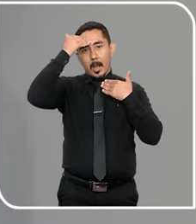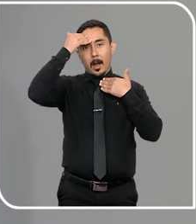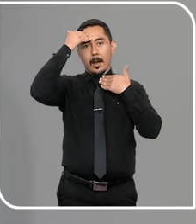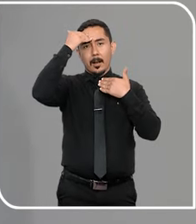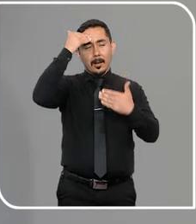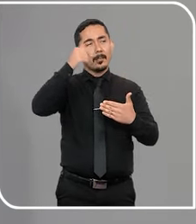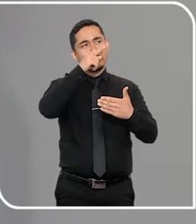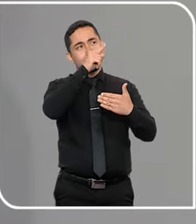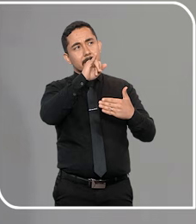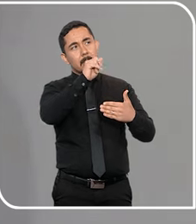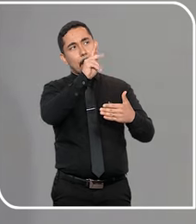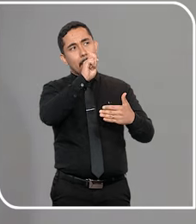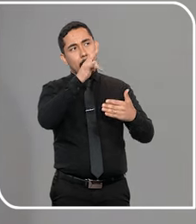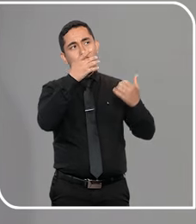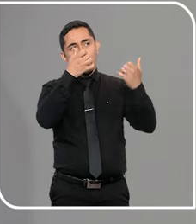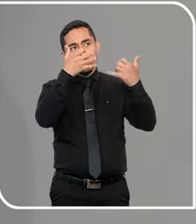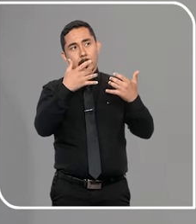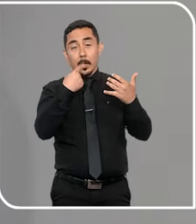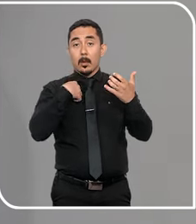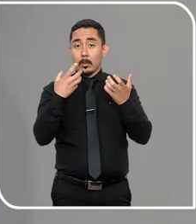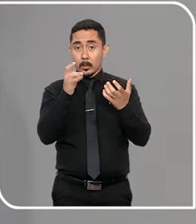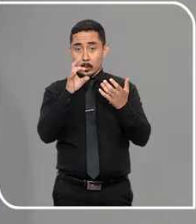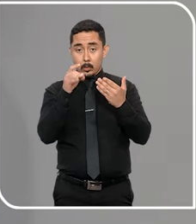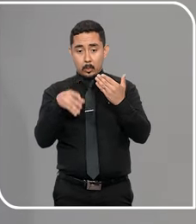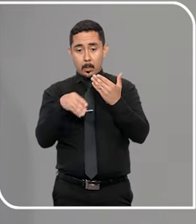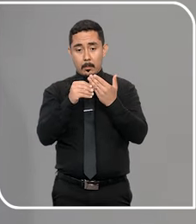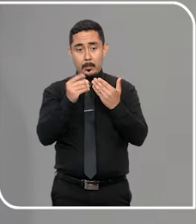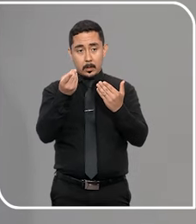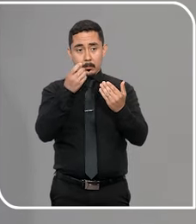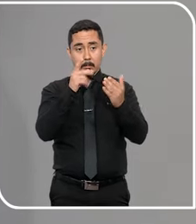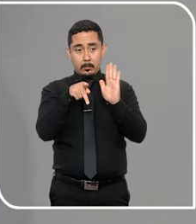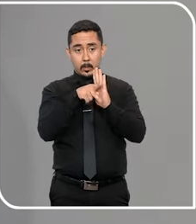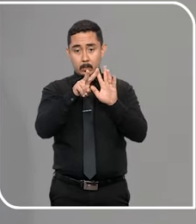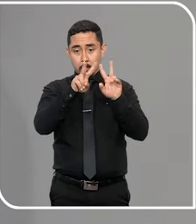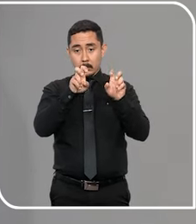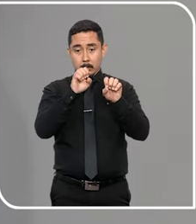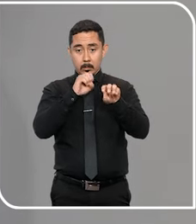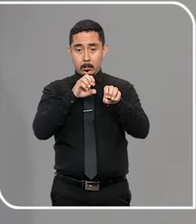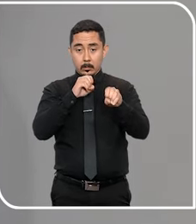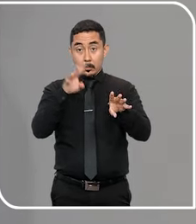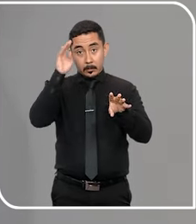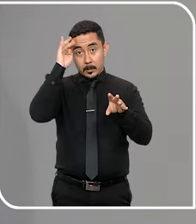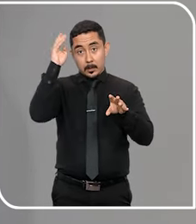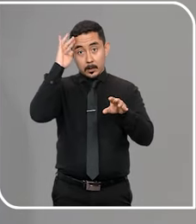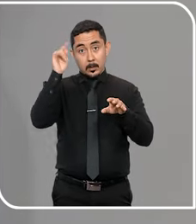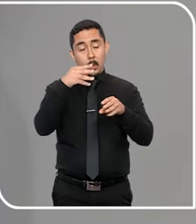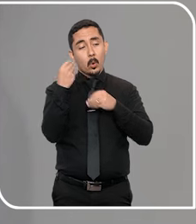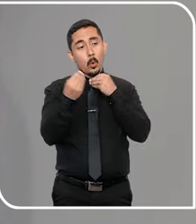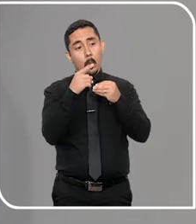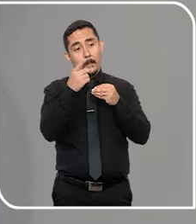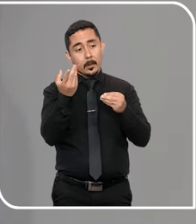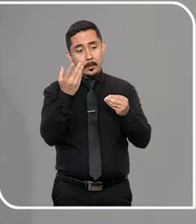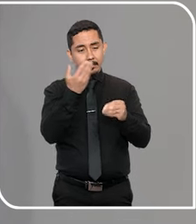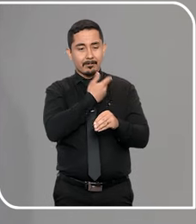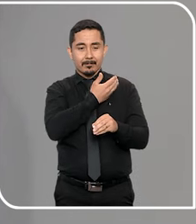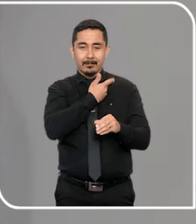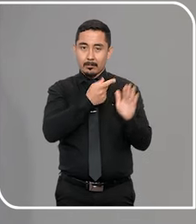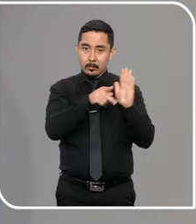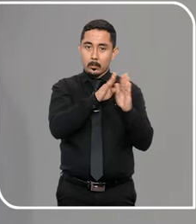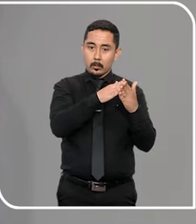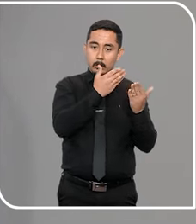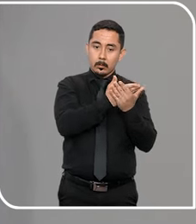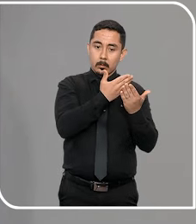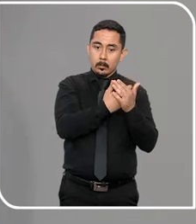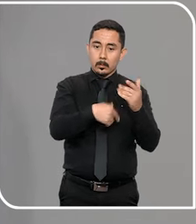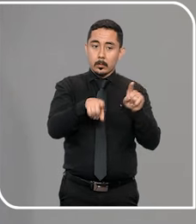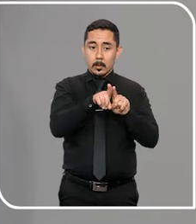agradeço pela fala da Isabele gostaria de pontar apenas uma questão sobre a educação refletindo sobre como preconceito da